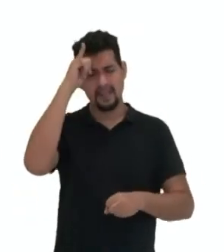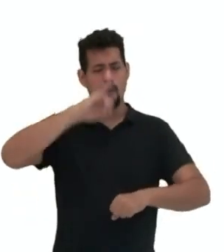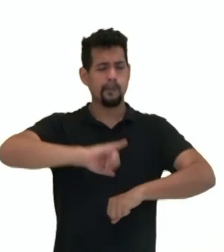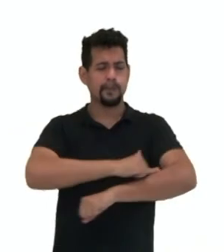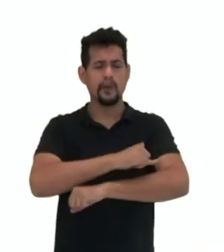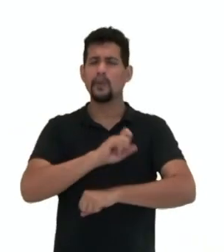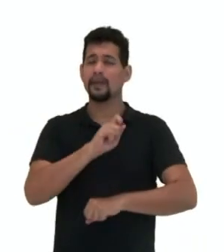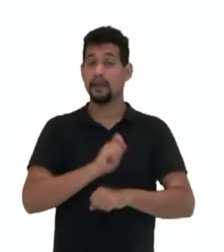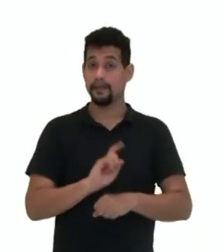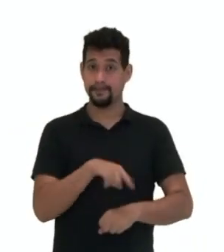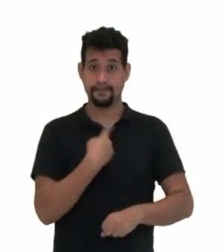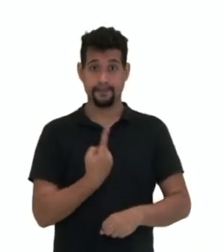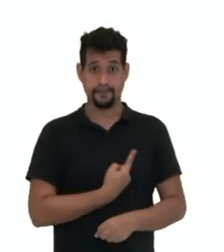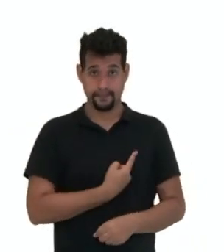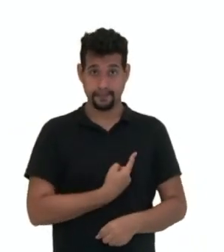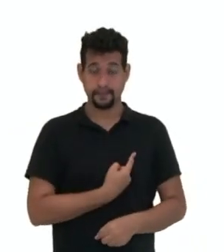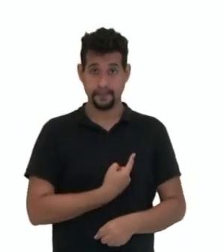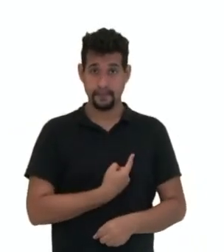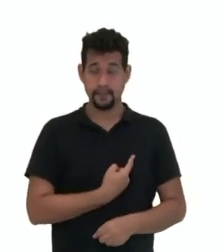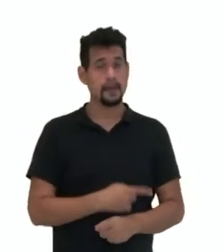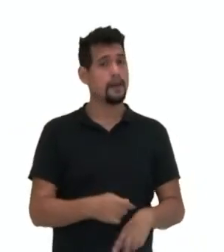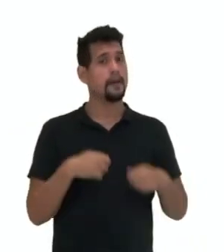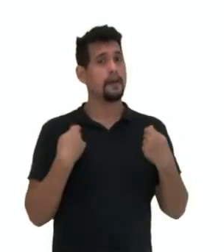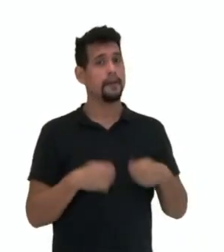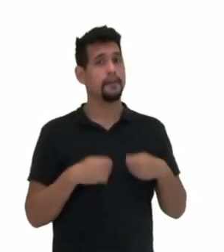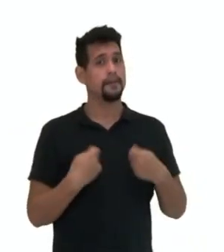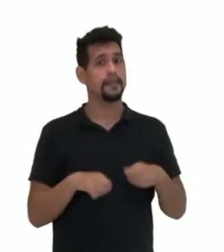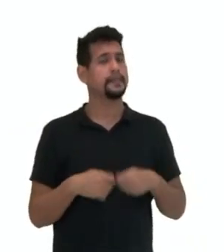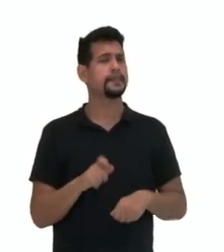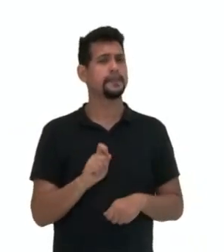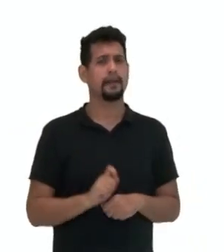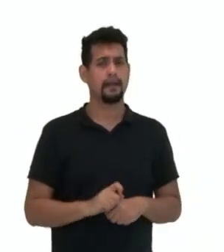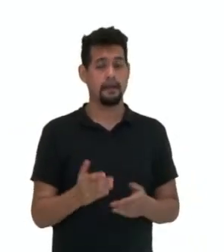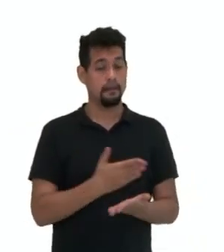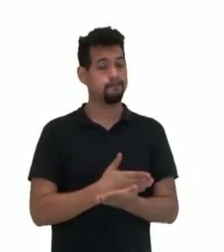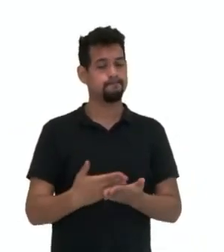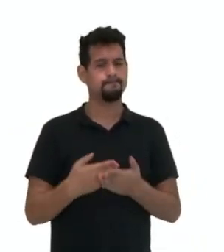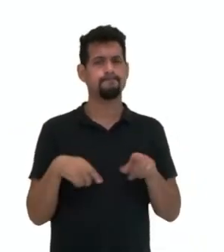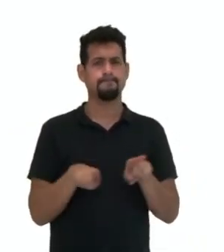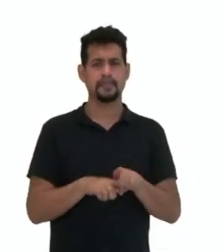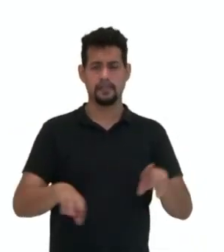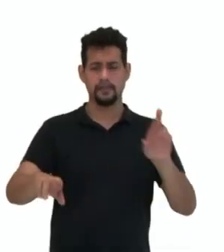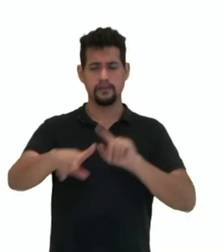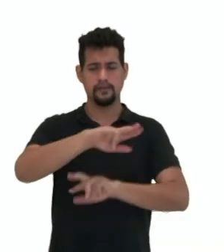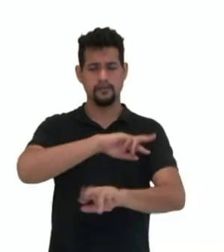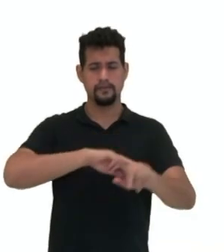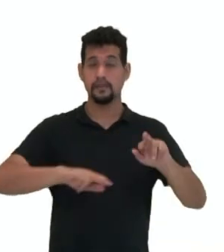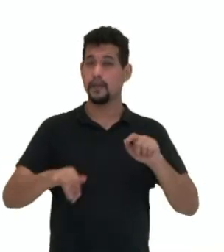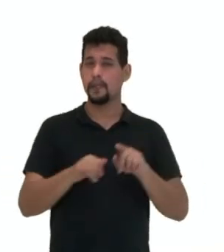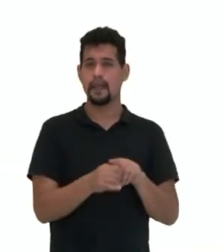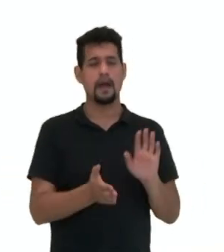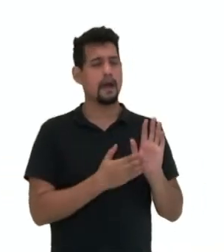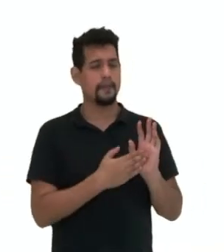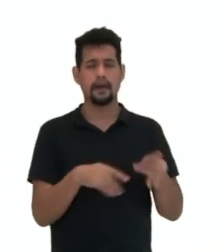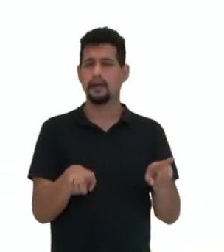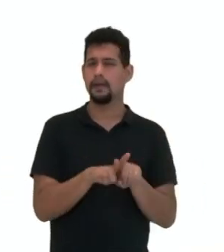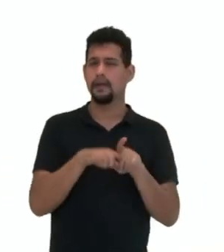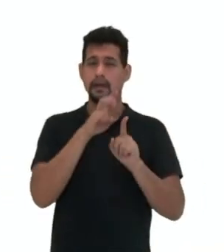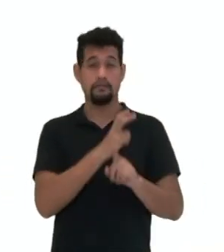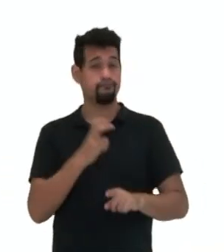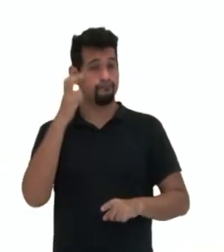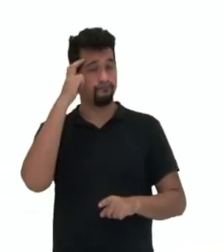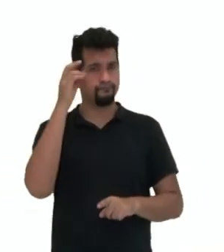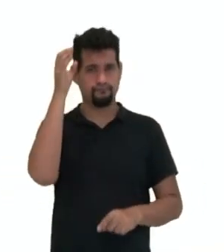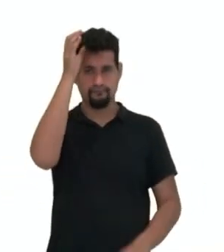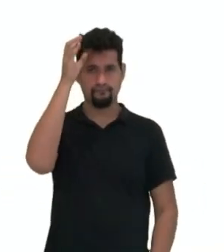obesidade? A gente precisa de iniciativas nas diversas áreas, campanhas de conscientização para